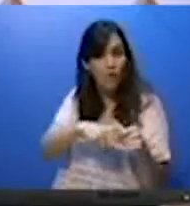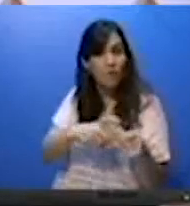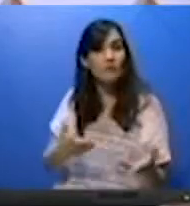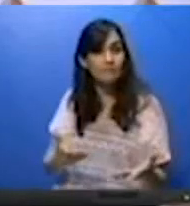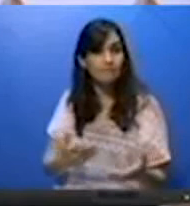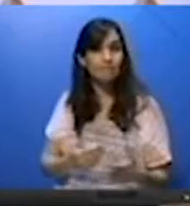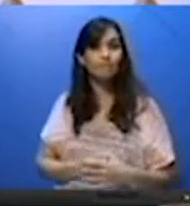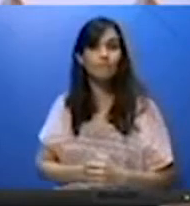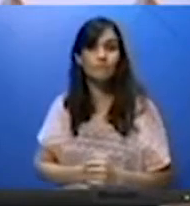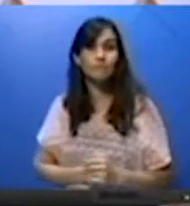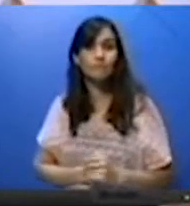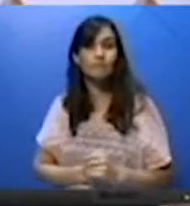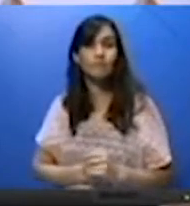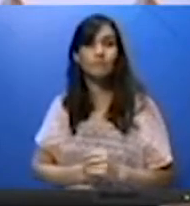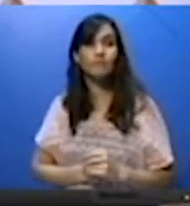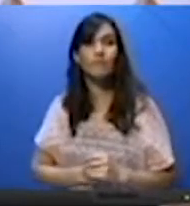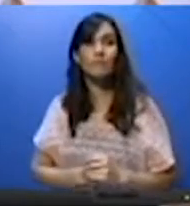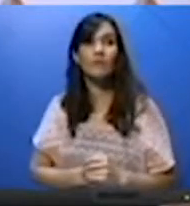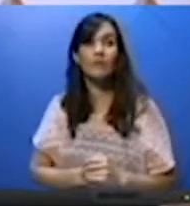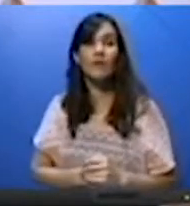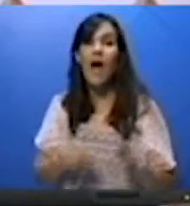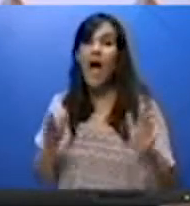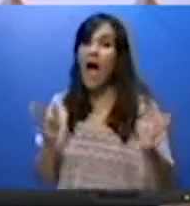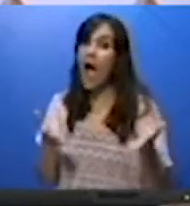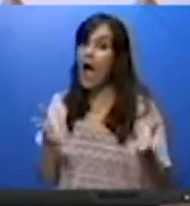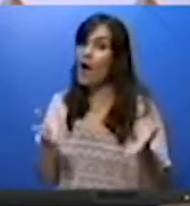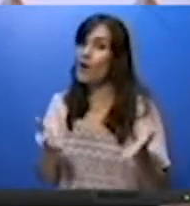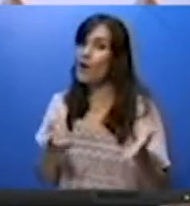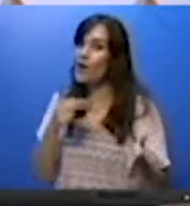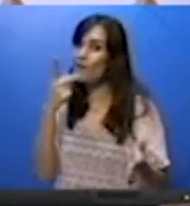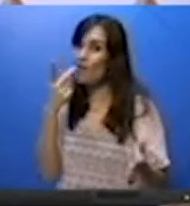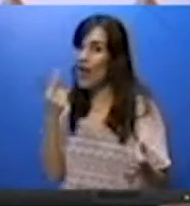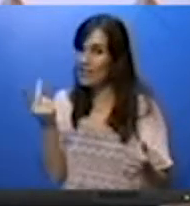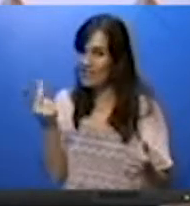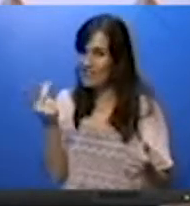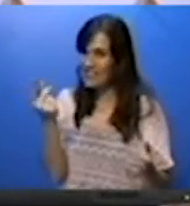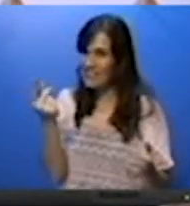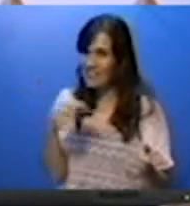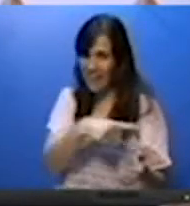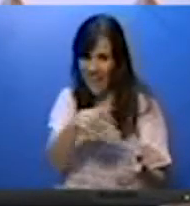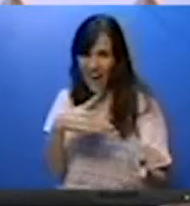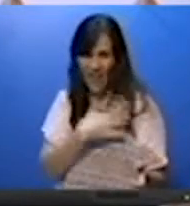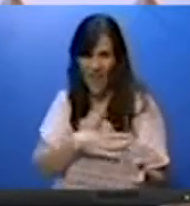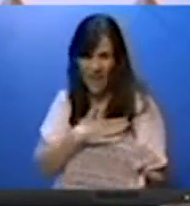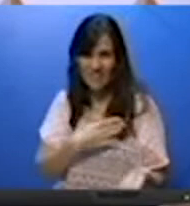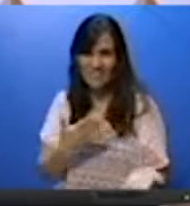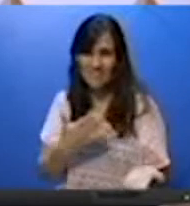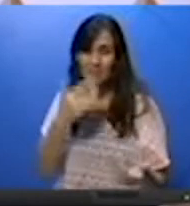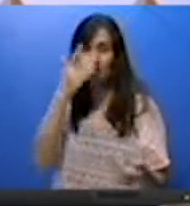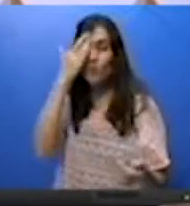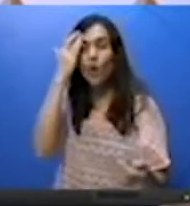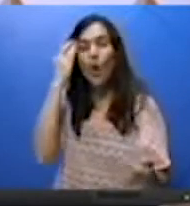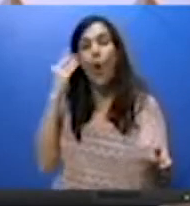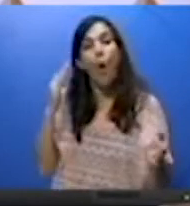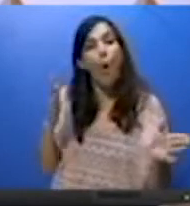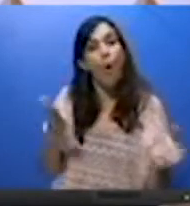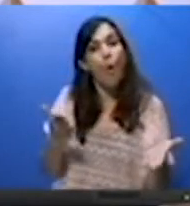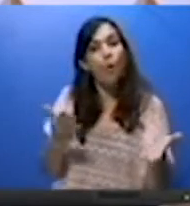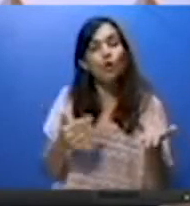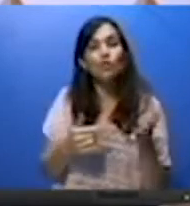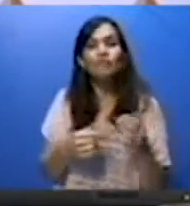vamos seguir lá agora nós vamos lá de dinheiro a menina da adora dinheiro só que hoje eu não trouxe